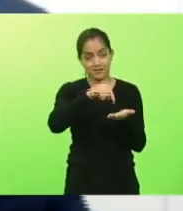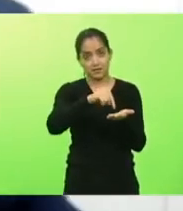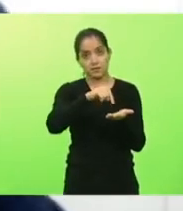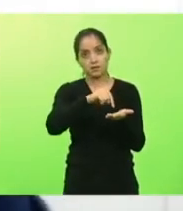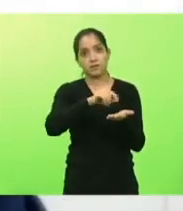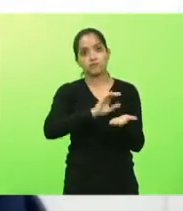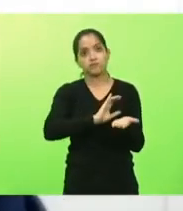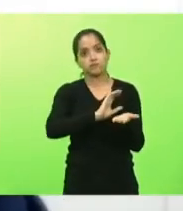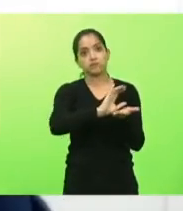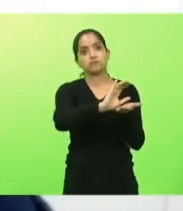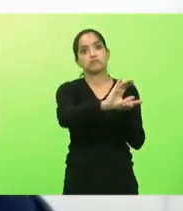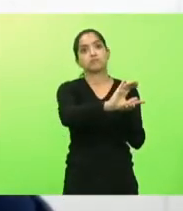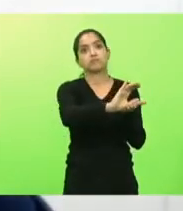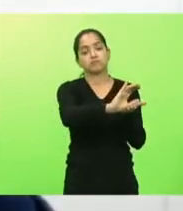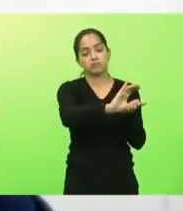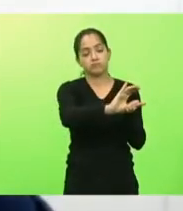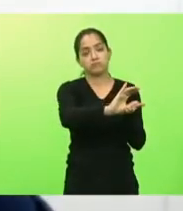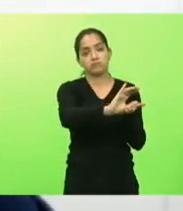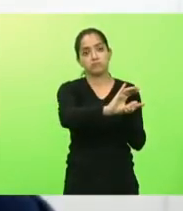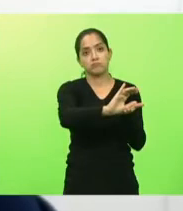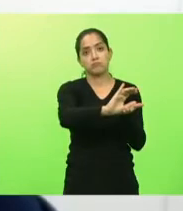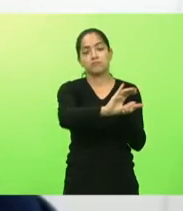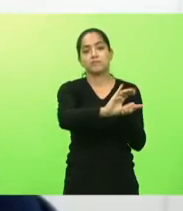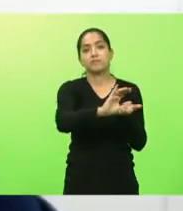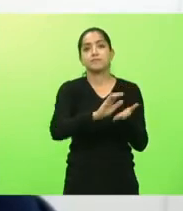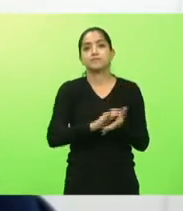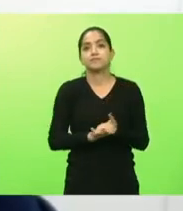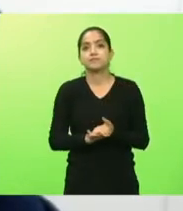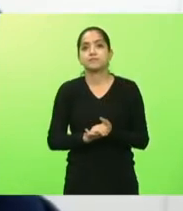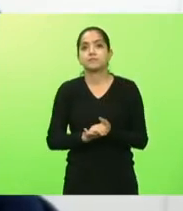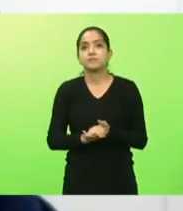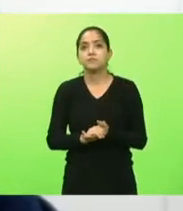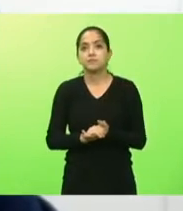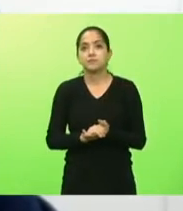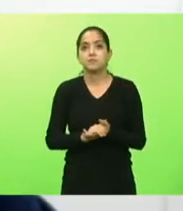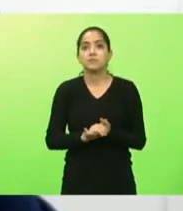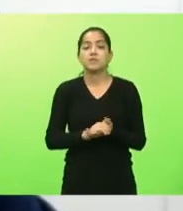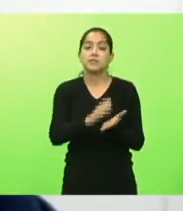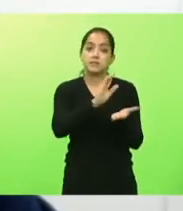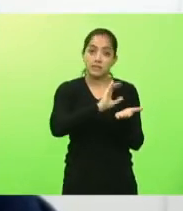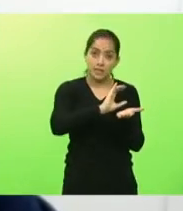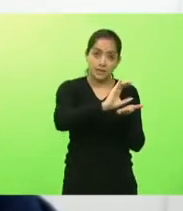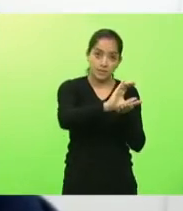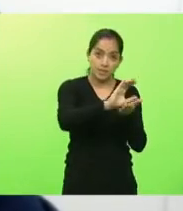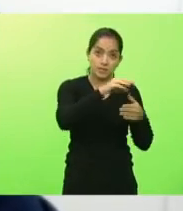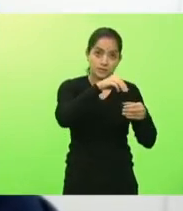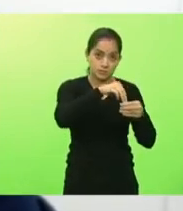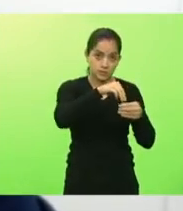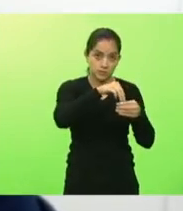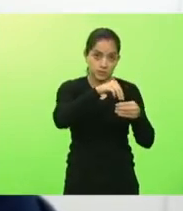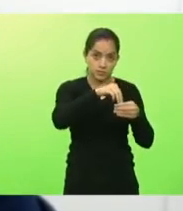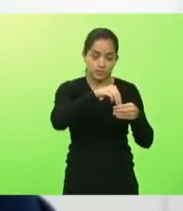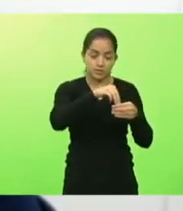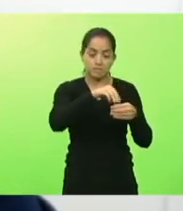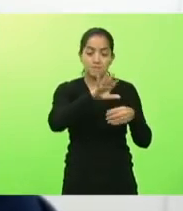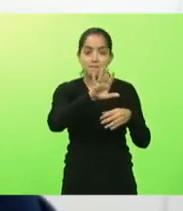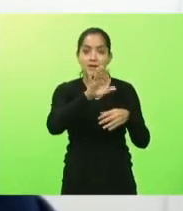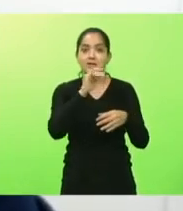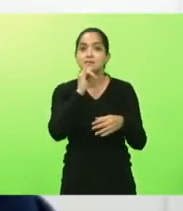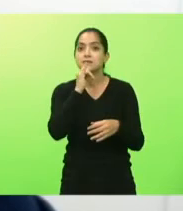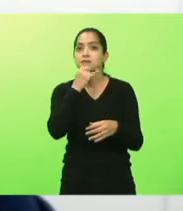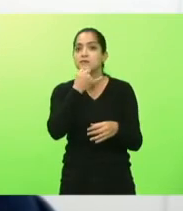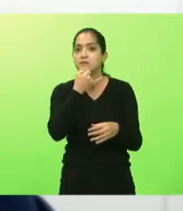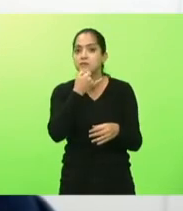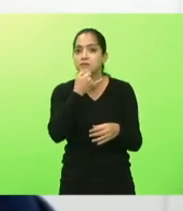aí esse valor tem que ser repassado aos municípios. Infelizmente,